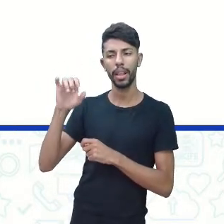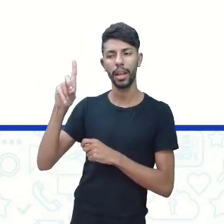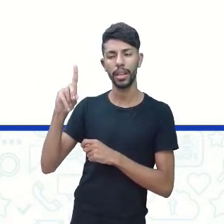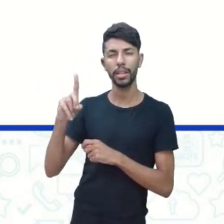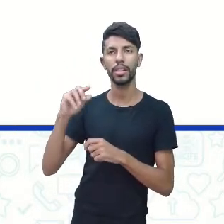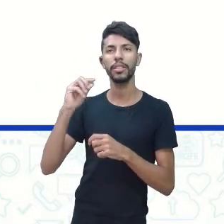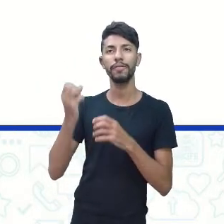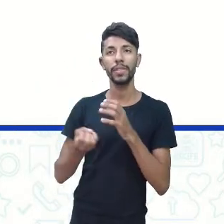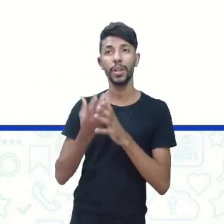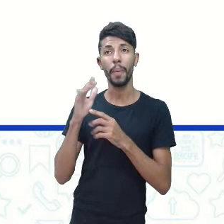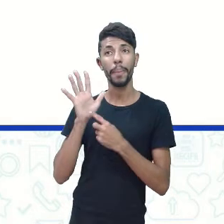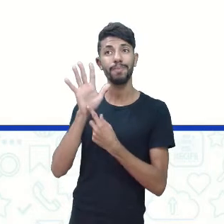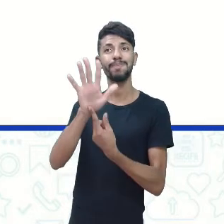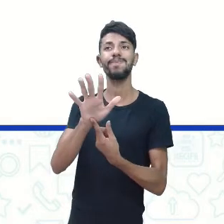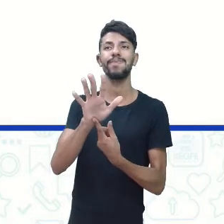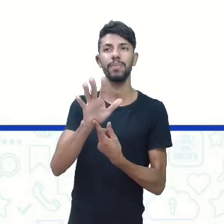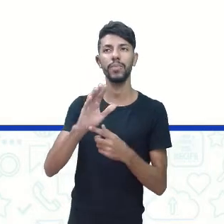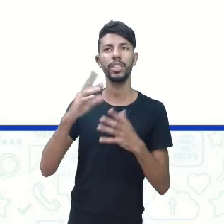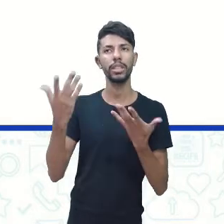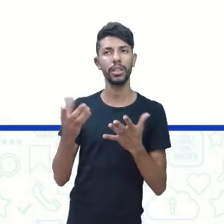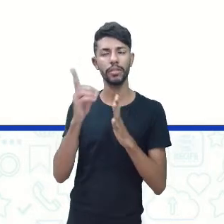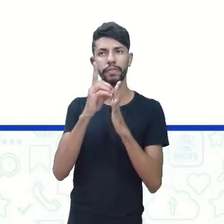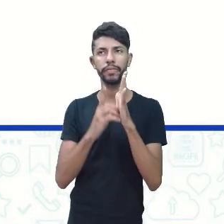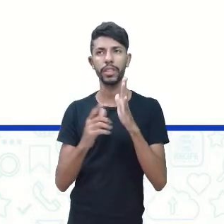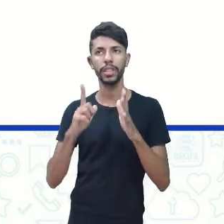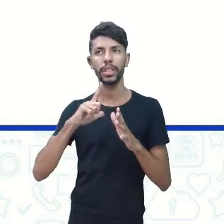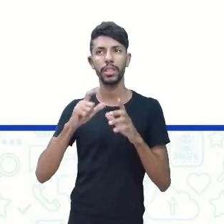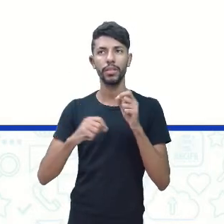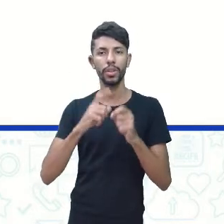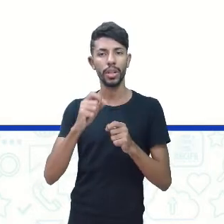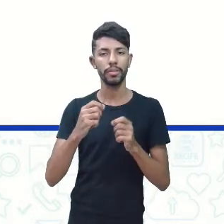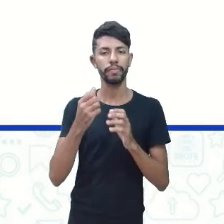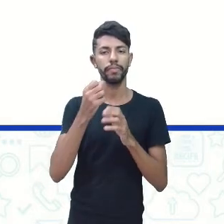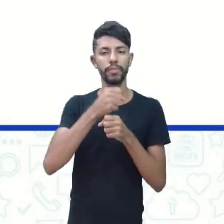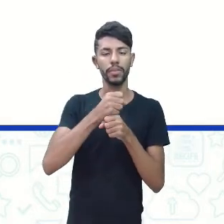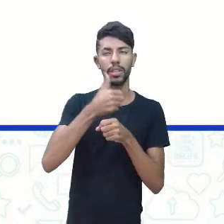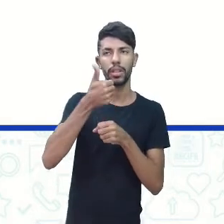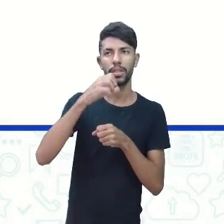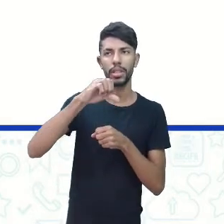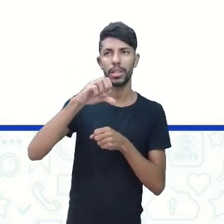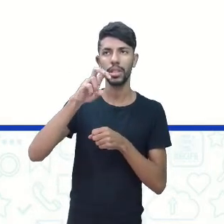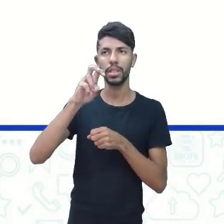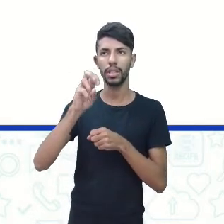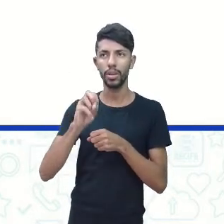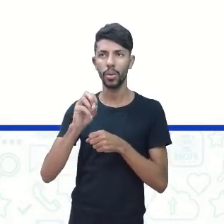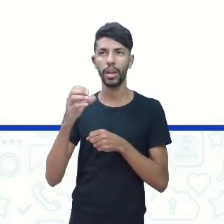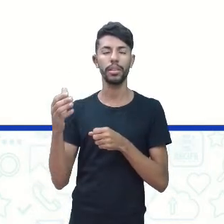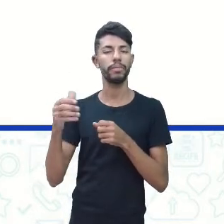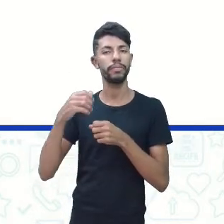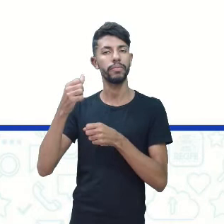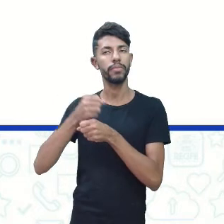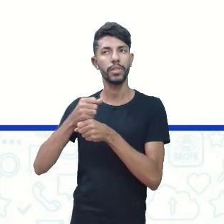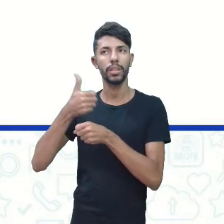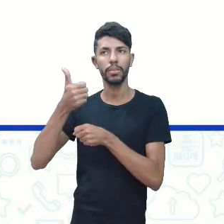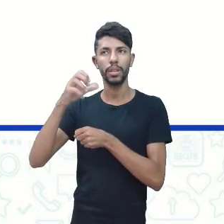e 60 ficaram caracterizadas pela segregação racial em âmbitos diversos, desde o uso dos direitos